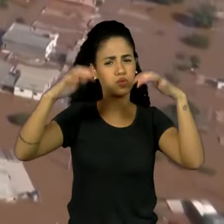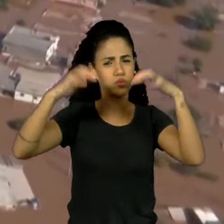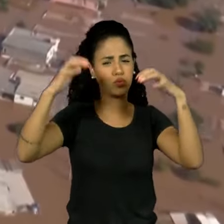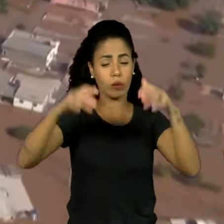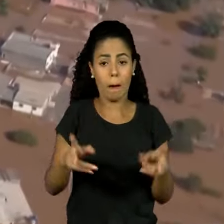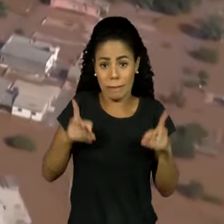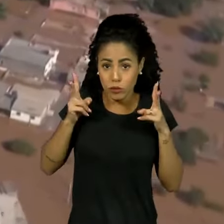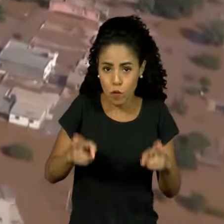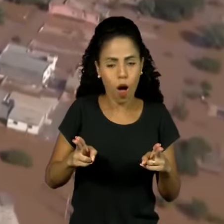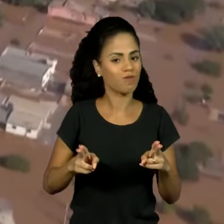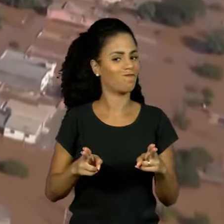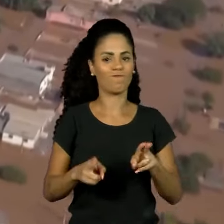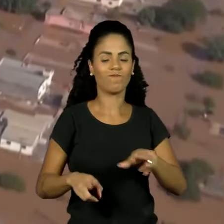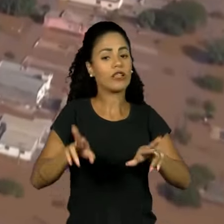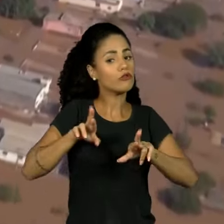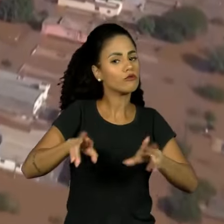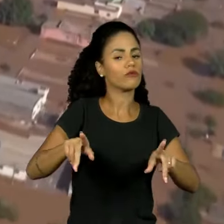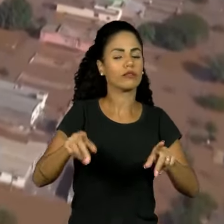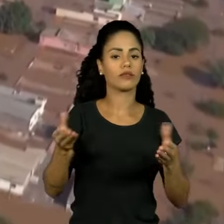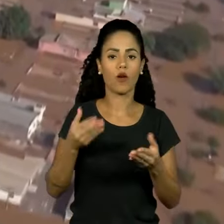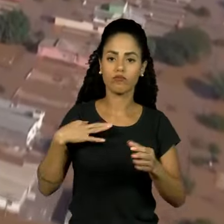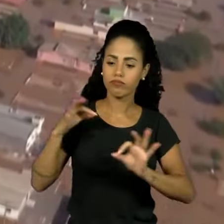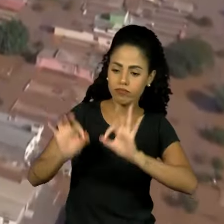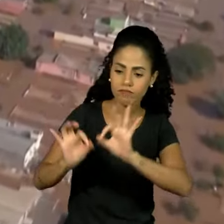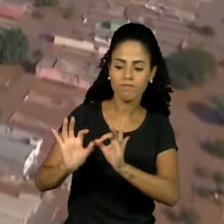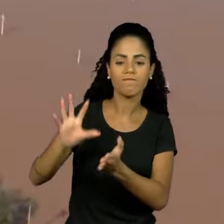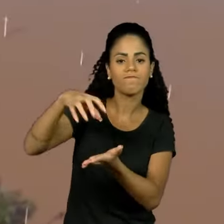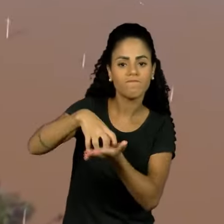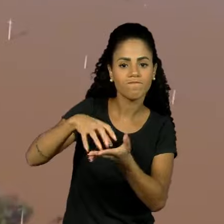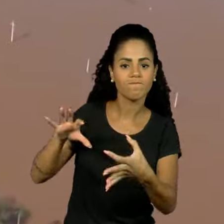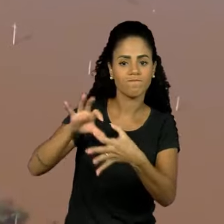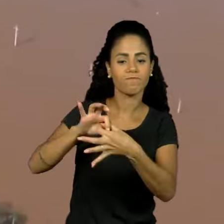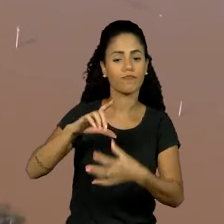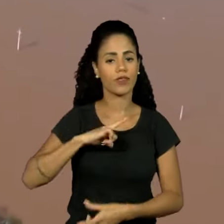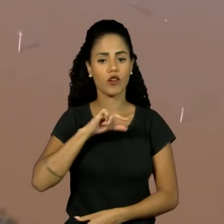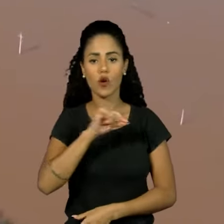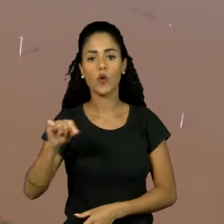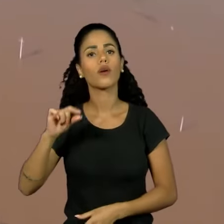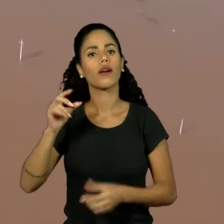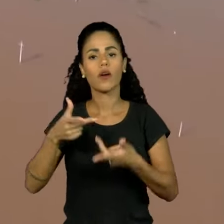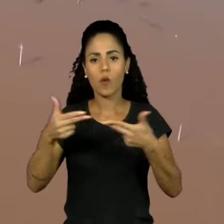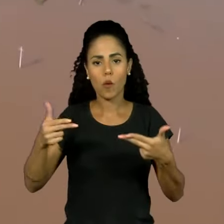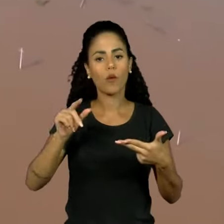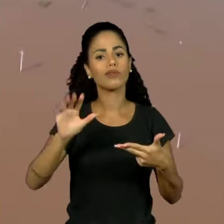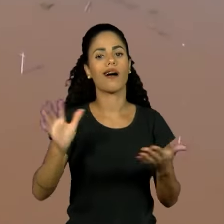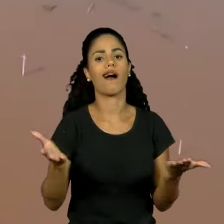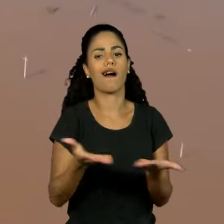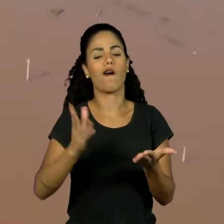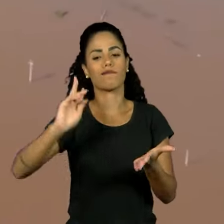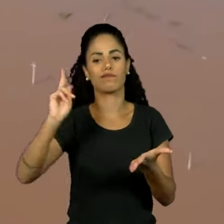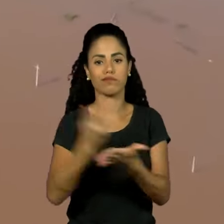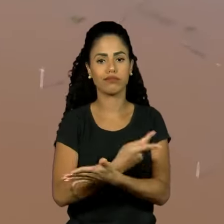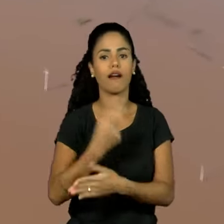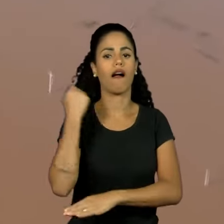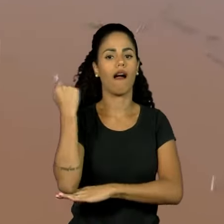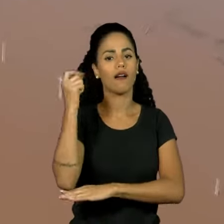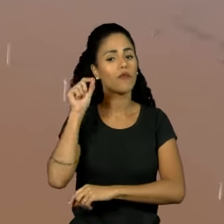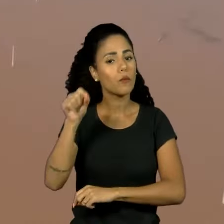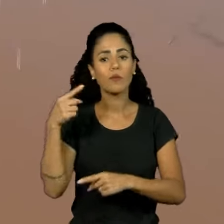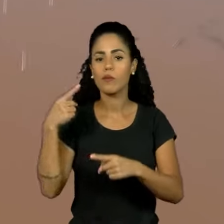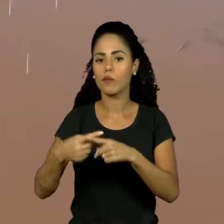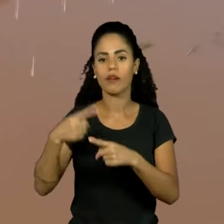não nessas dimensões. Organizações da sociedade civil denunciaram que a situação foi agravada pela